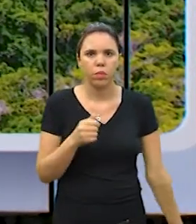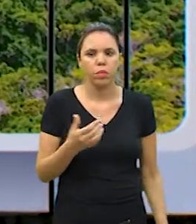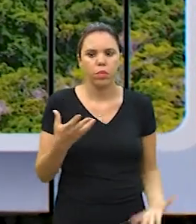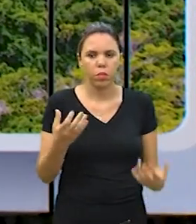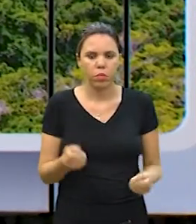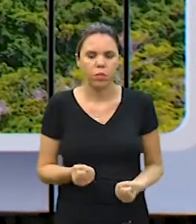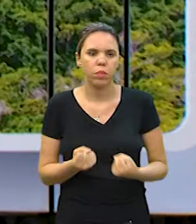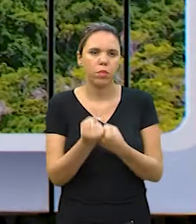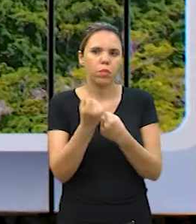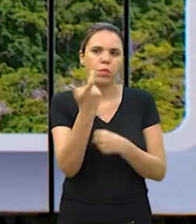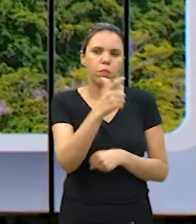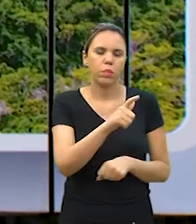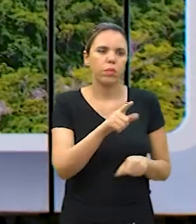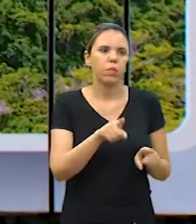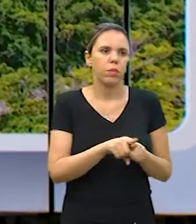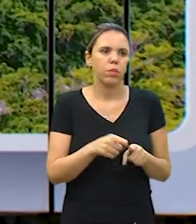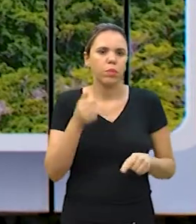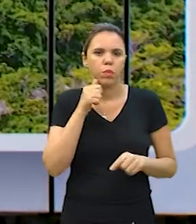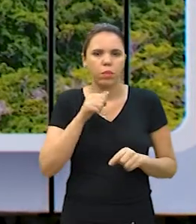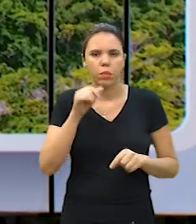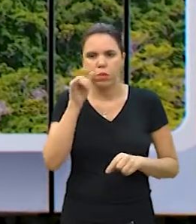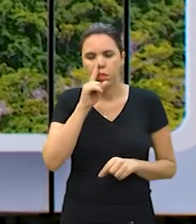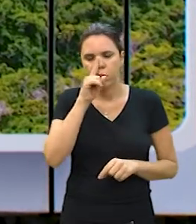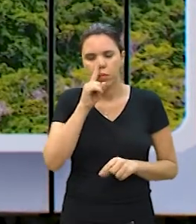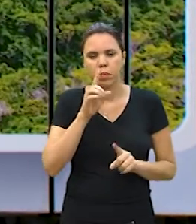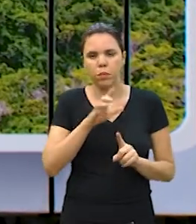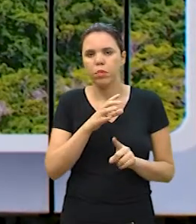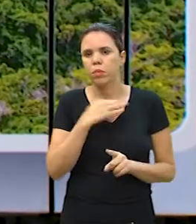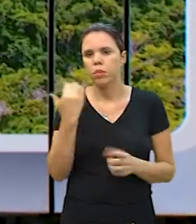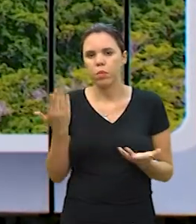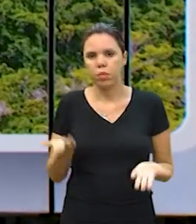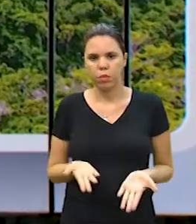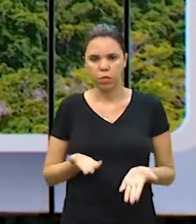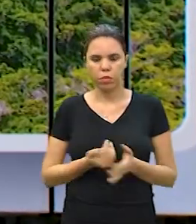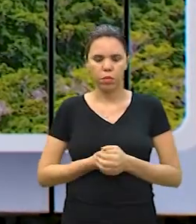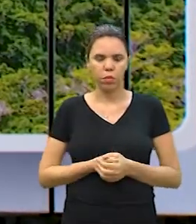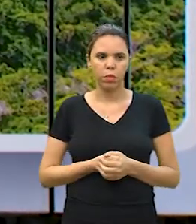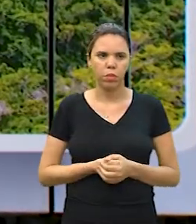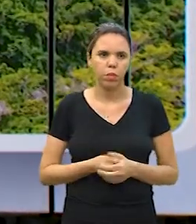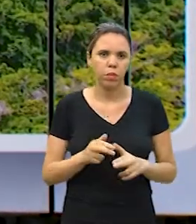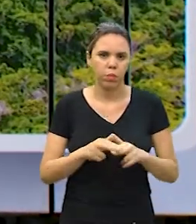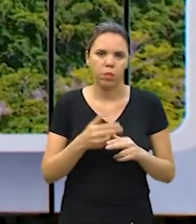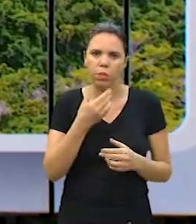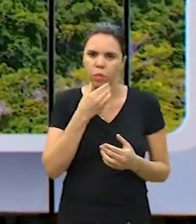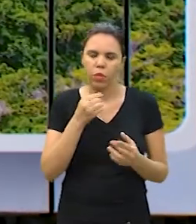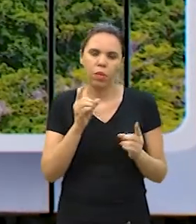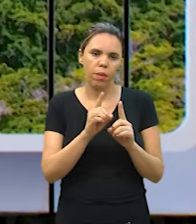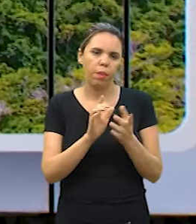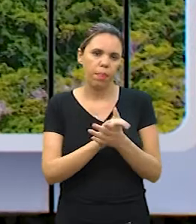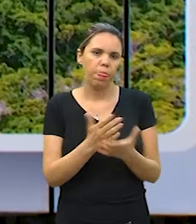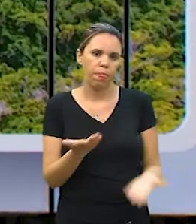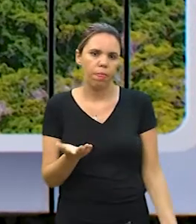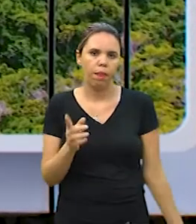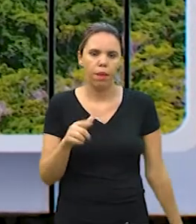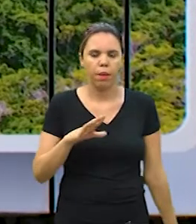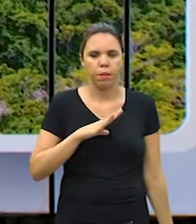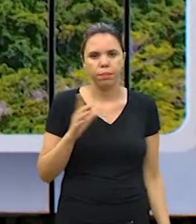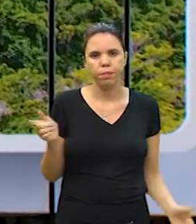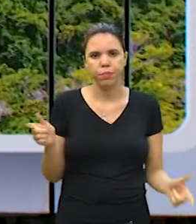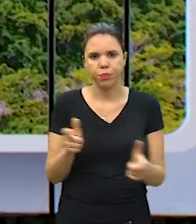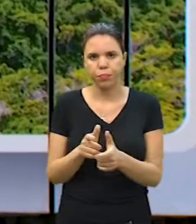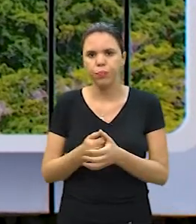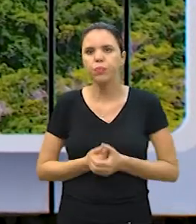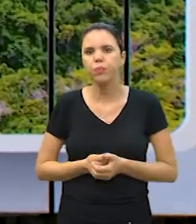ser acolhida, né, porque ela está sob o risco de uma ameaça de morte, por exemplo, né, por causa do seu companheiro. É uma